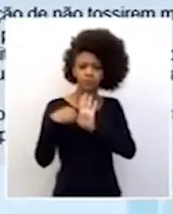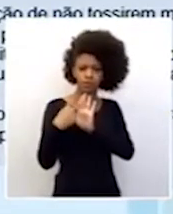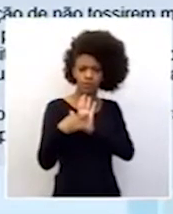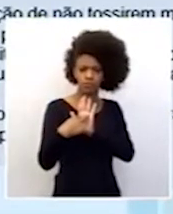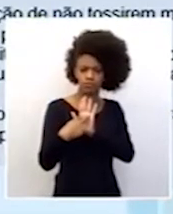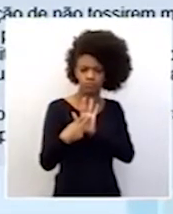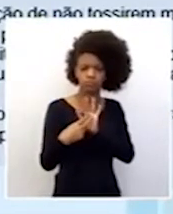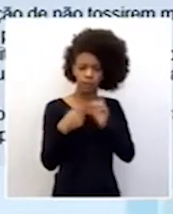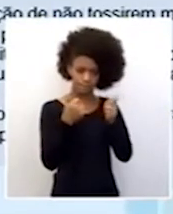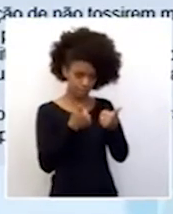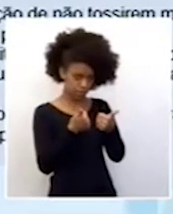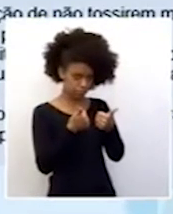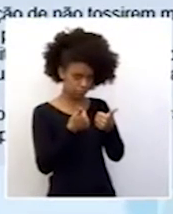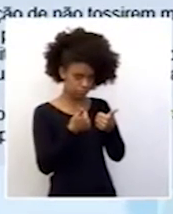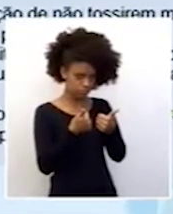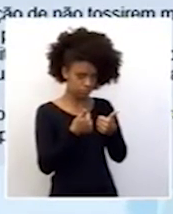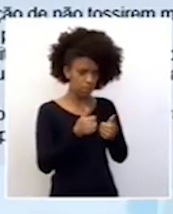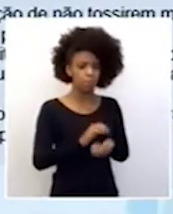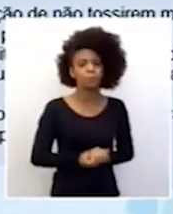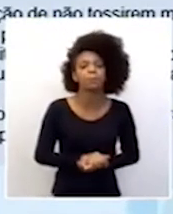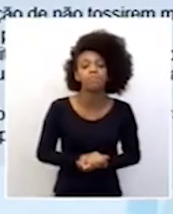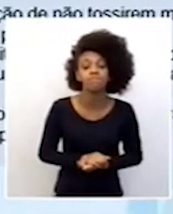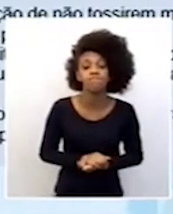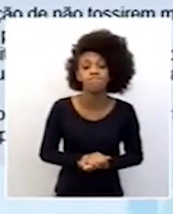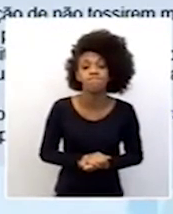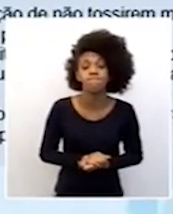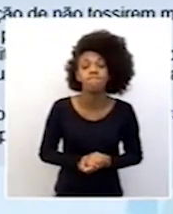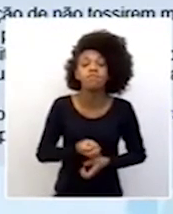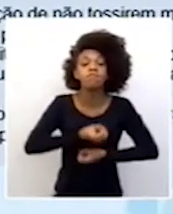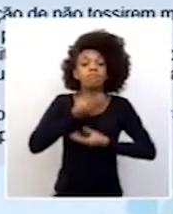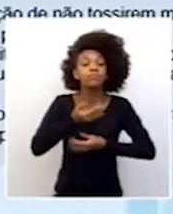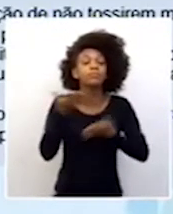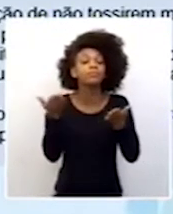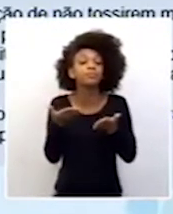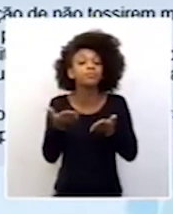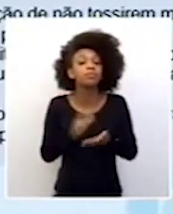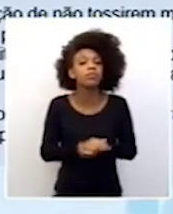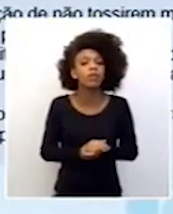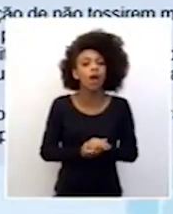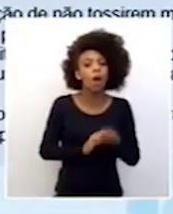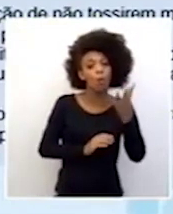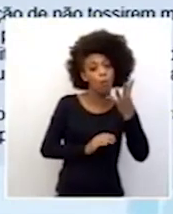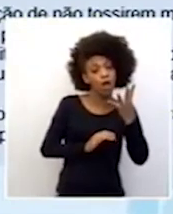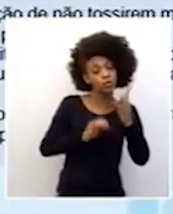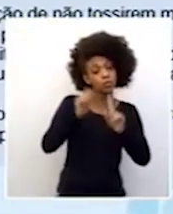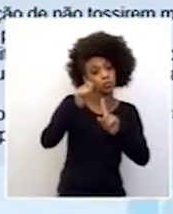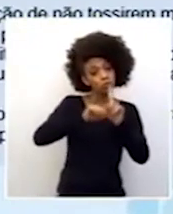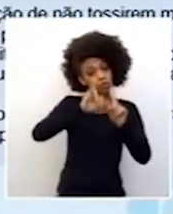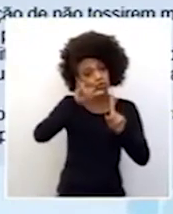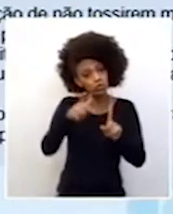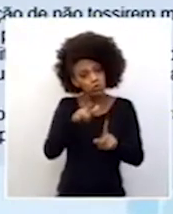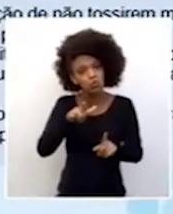um, você lê outro parágrafo? Sim, por favor. A crônica que a gente vai ler hoje é a 4 de julho.